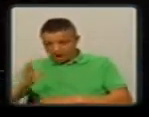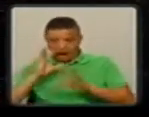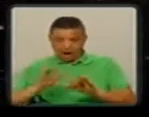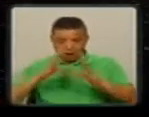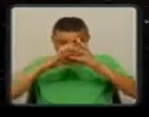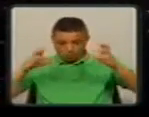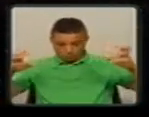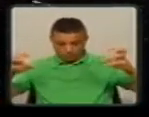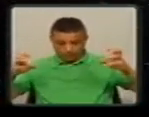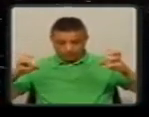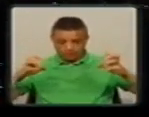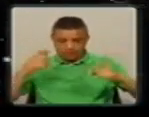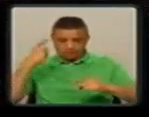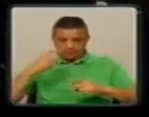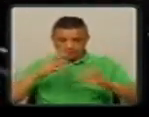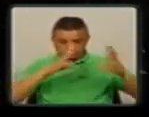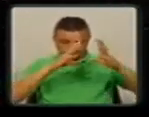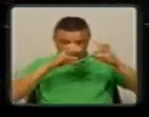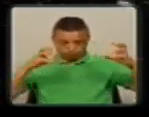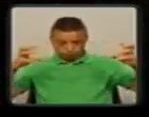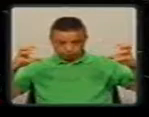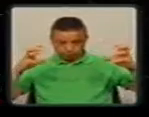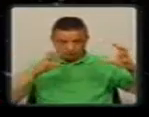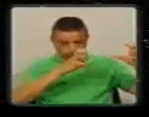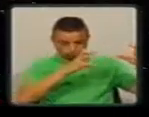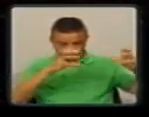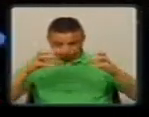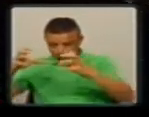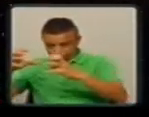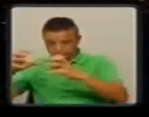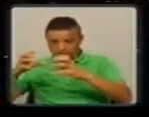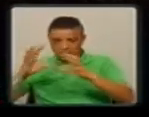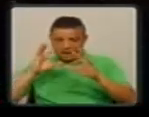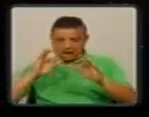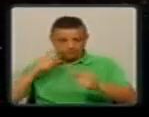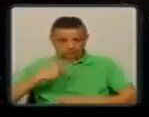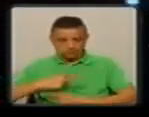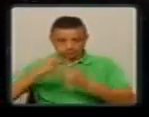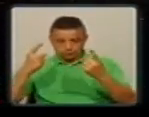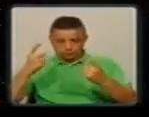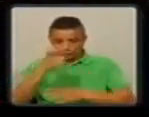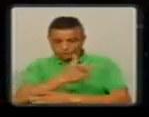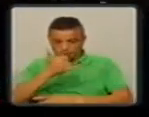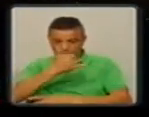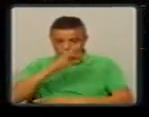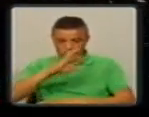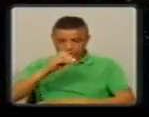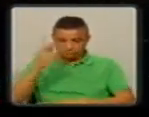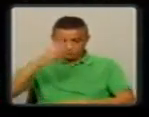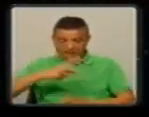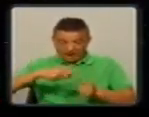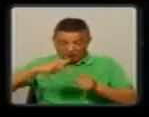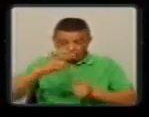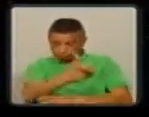nuvem é uma nuvem que se desloca em direção à nossa Via Láctea à extraordinária velocidade de 240 km